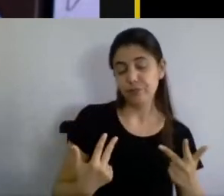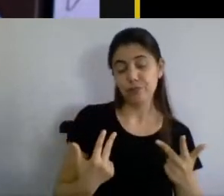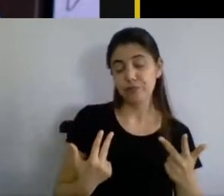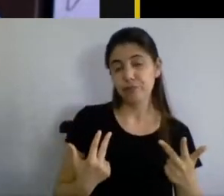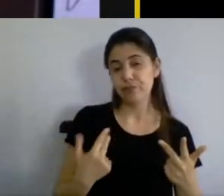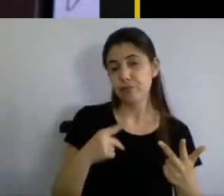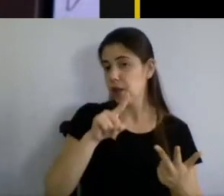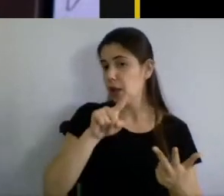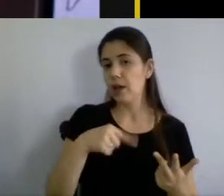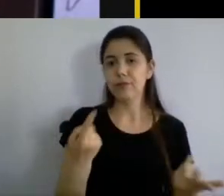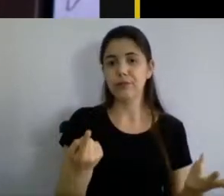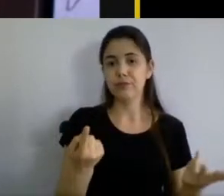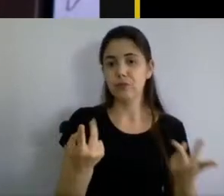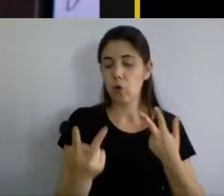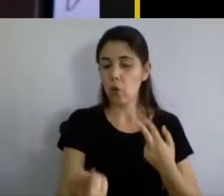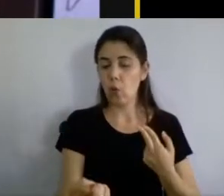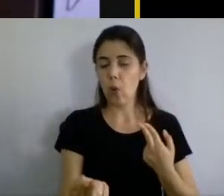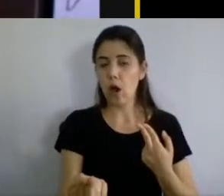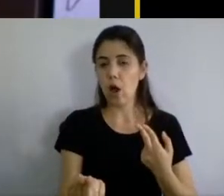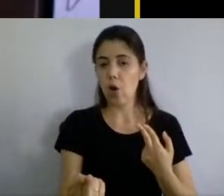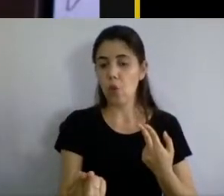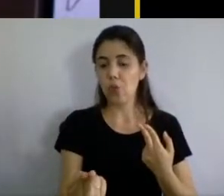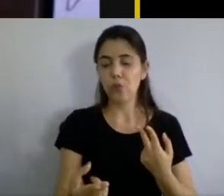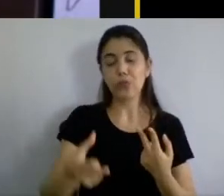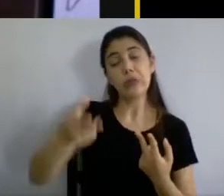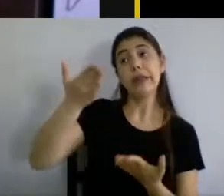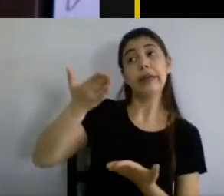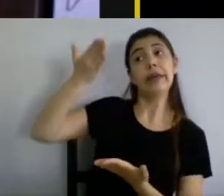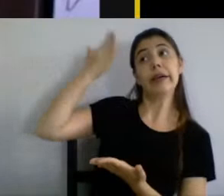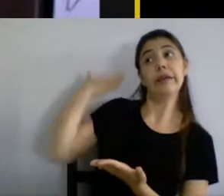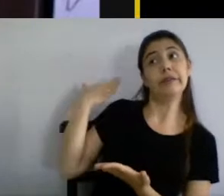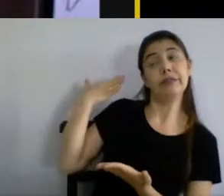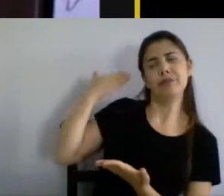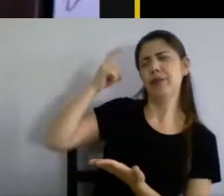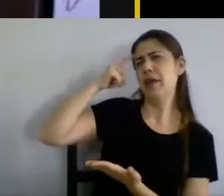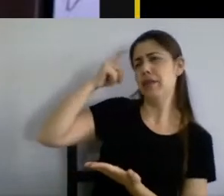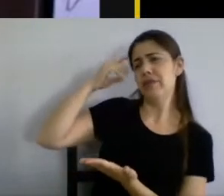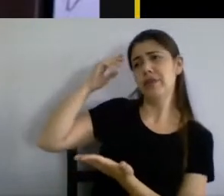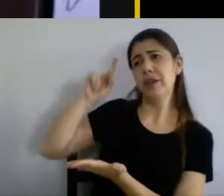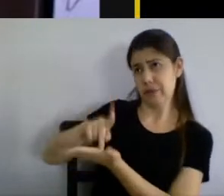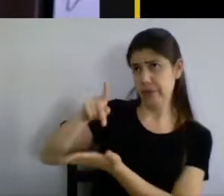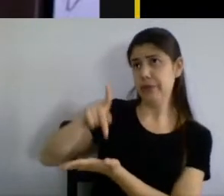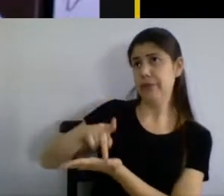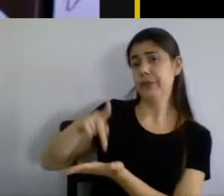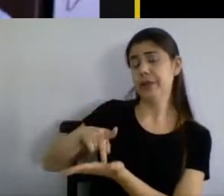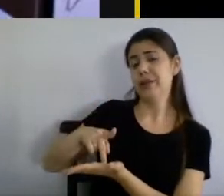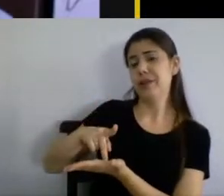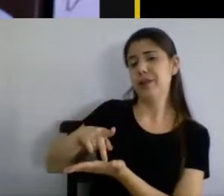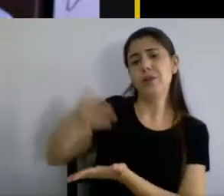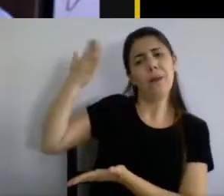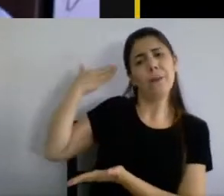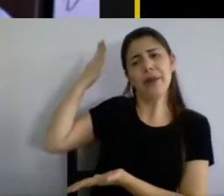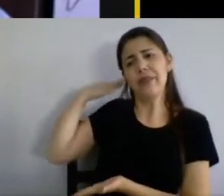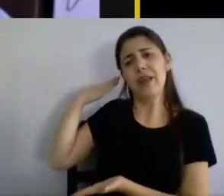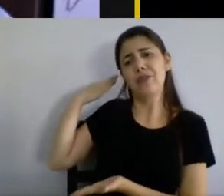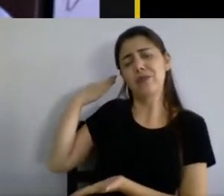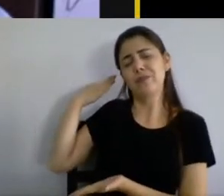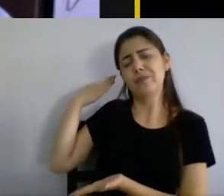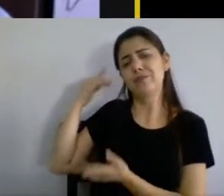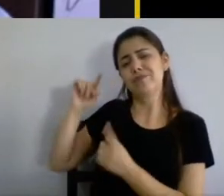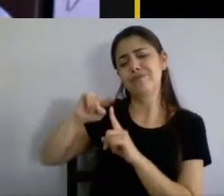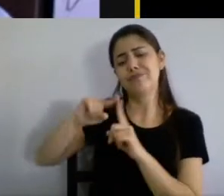ter sido a verdade da percepção quando o passado aconteceu.